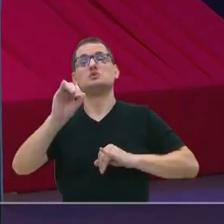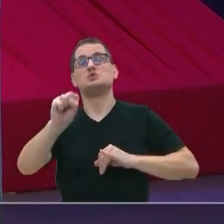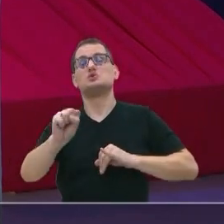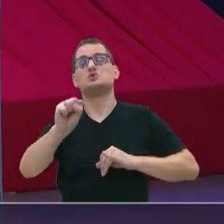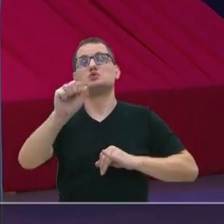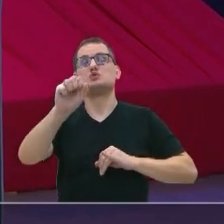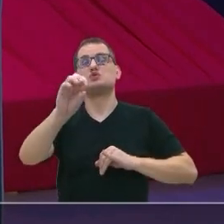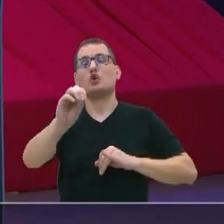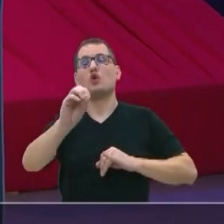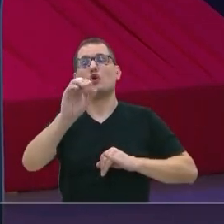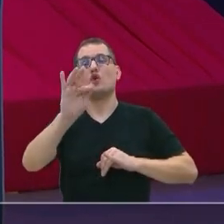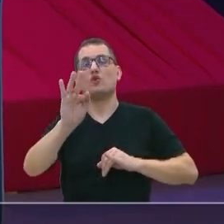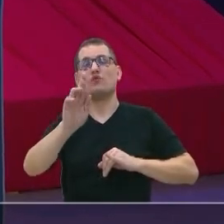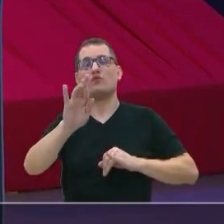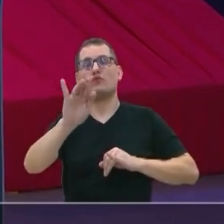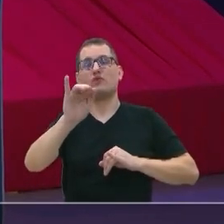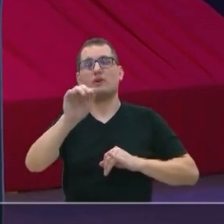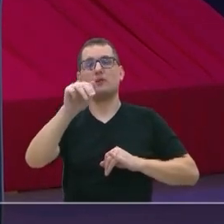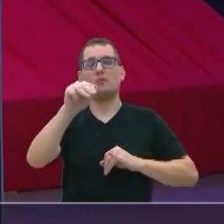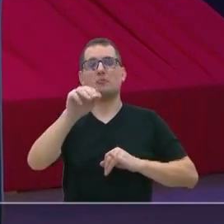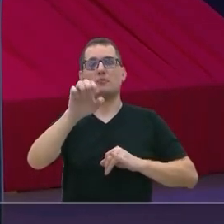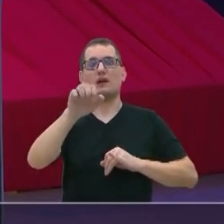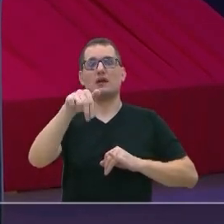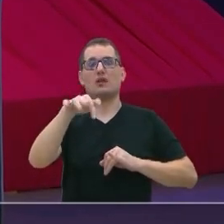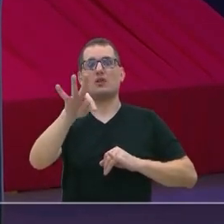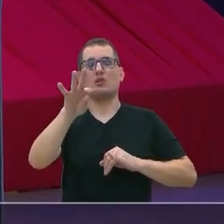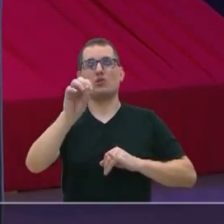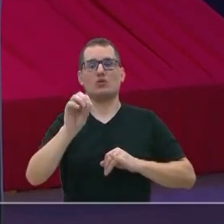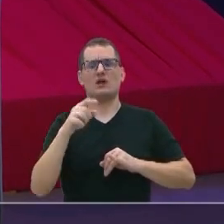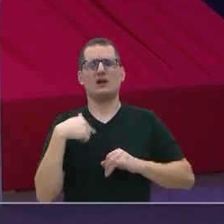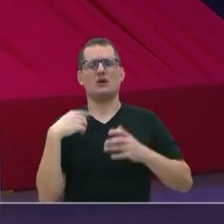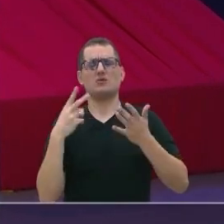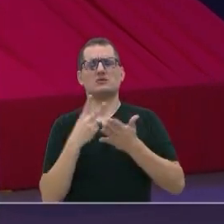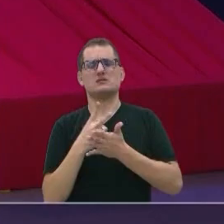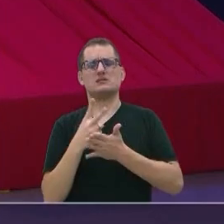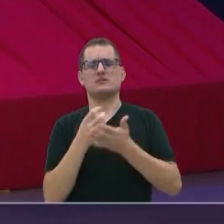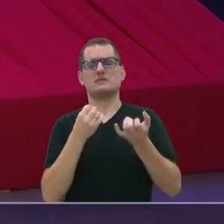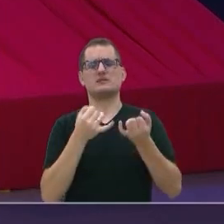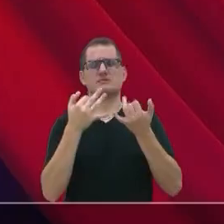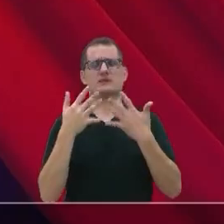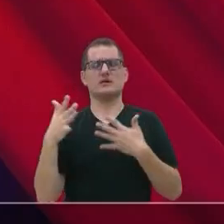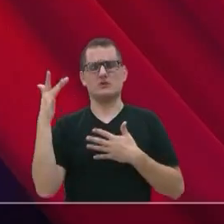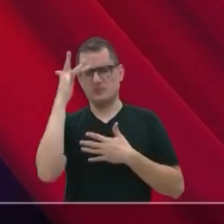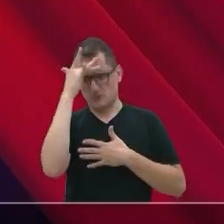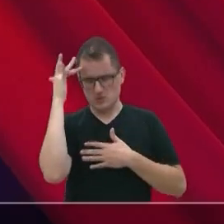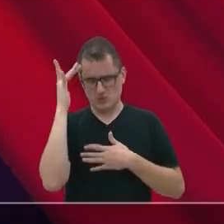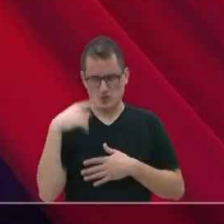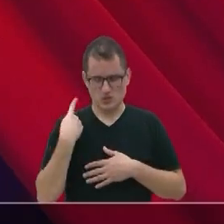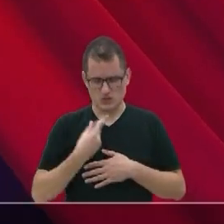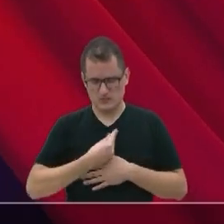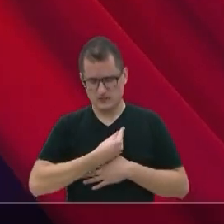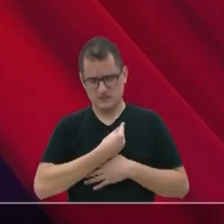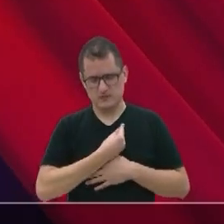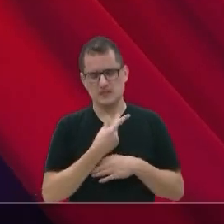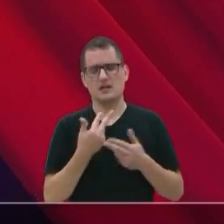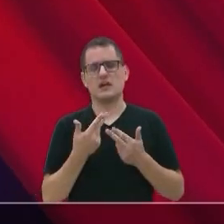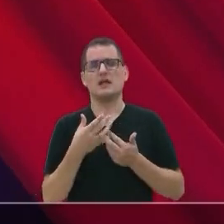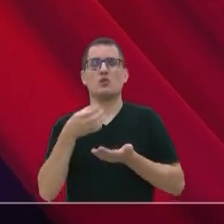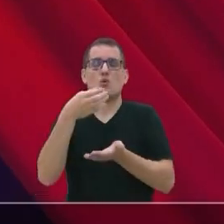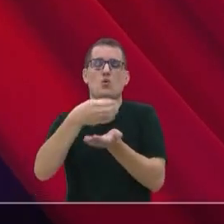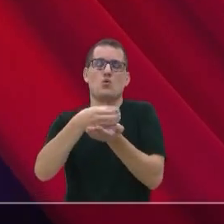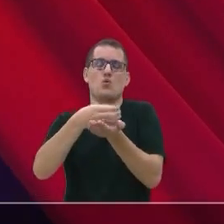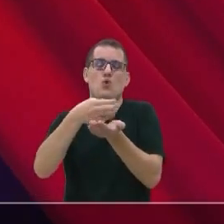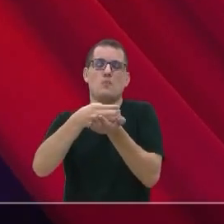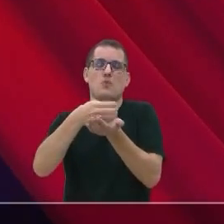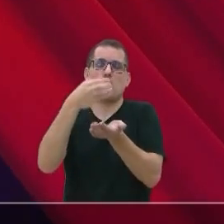às pessoas que a nossa vida é como um copo. Lembra de um copo agora aqui na sua cabeça?